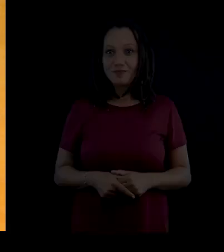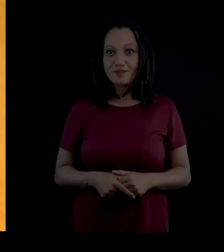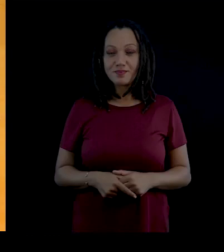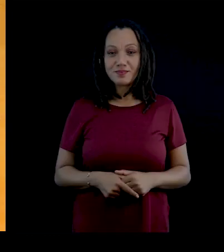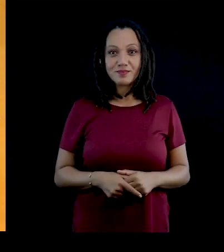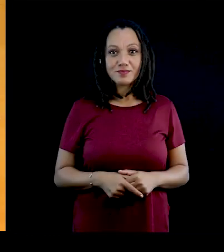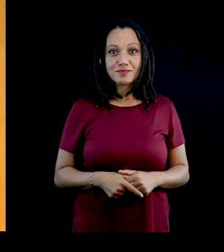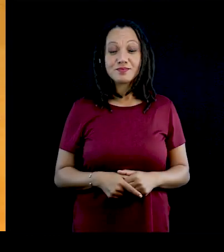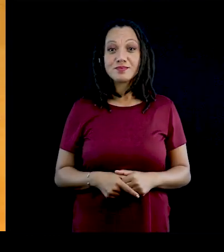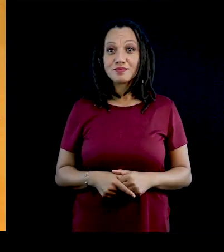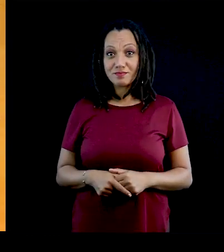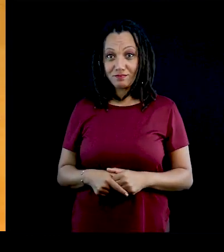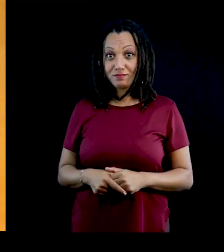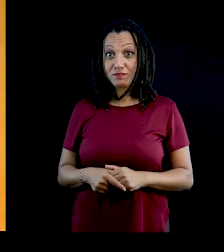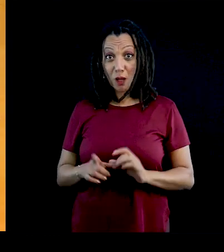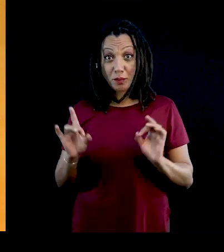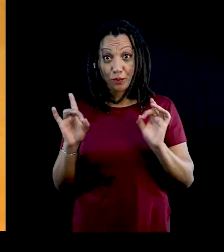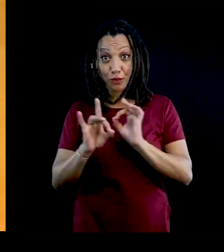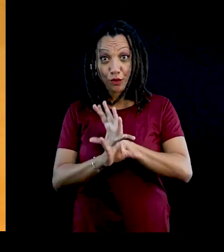Bom, depois dessa parte feita,